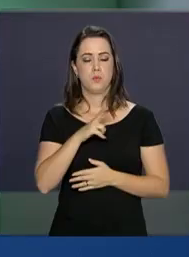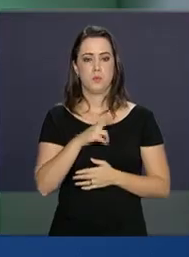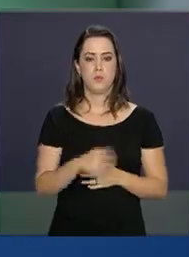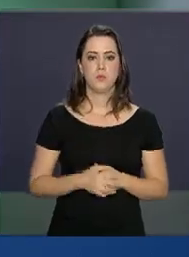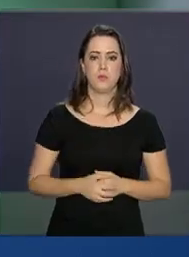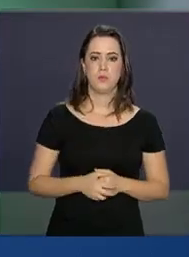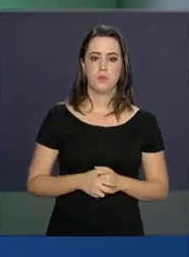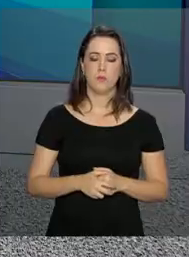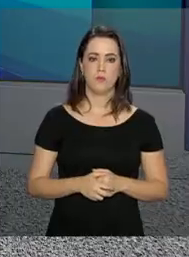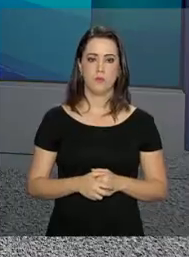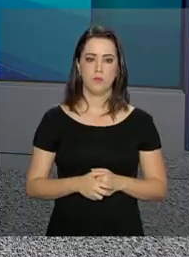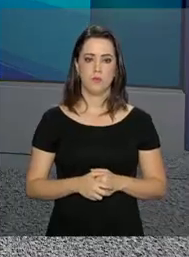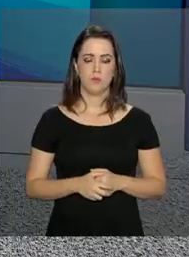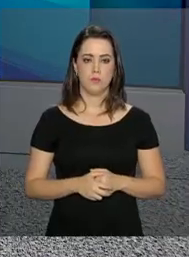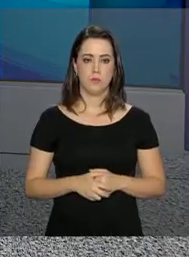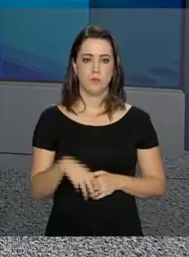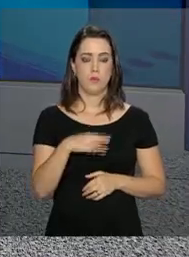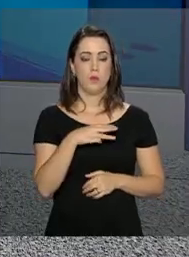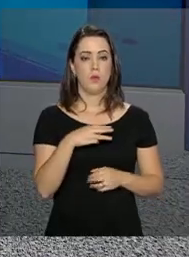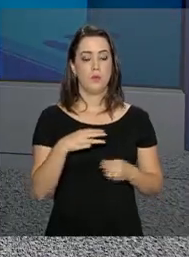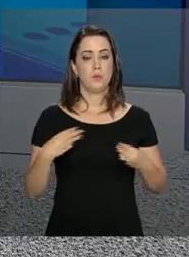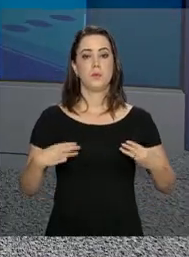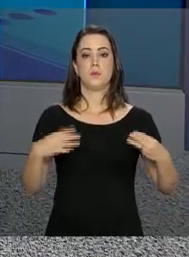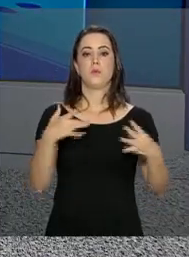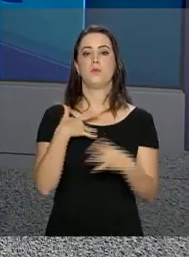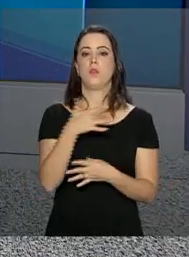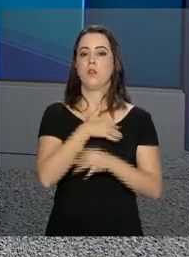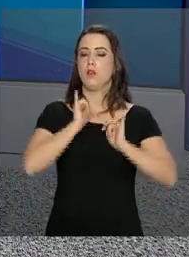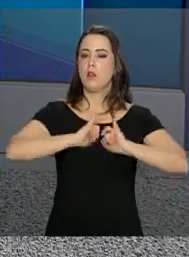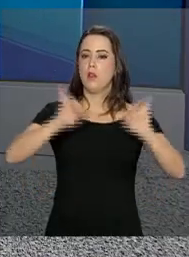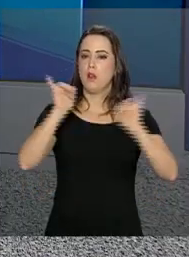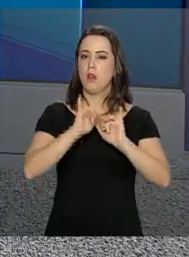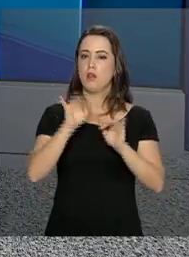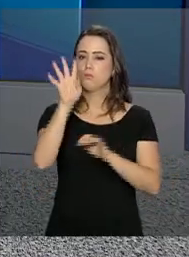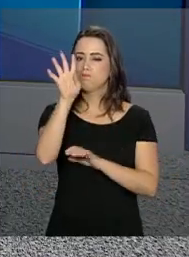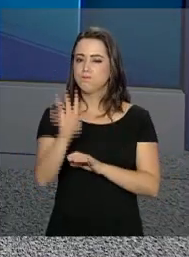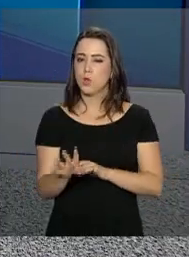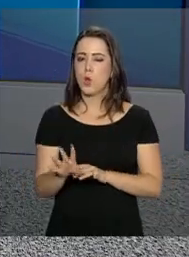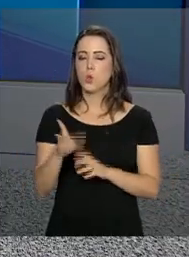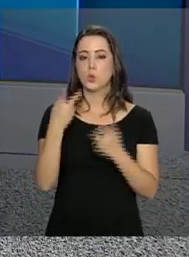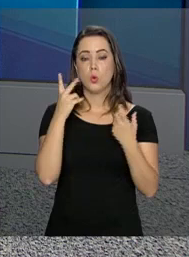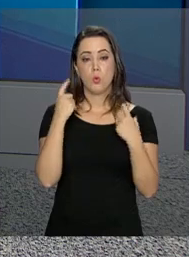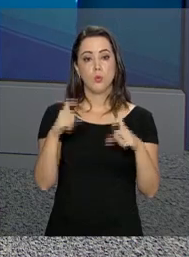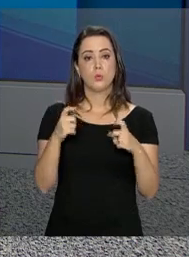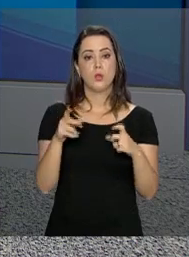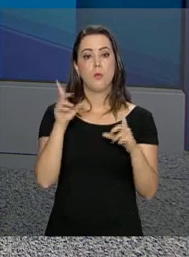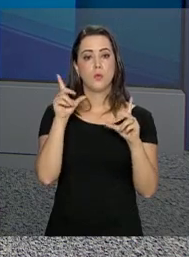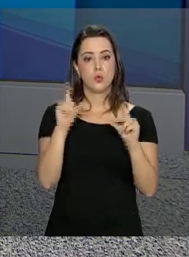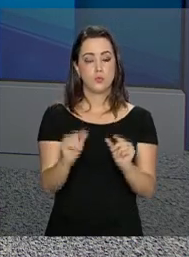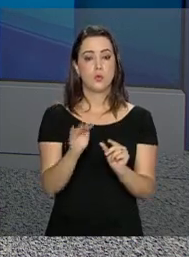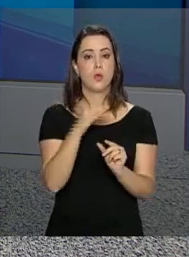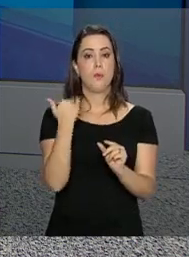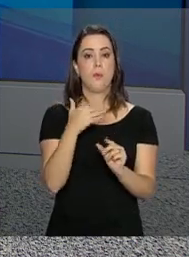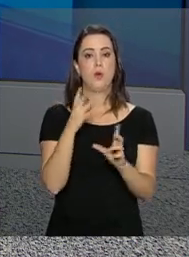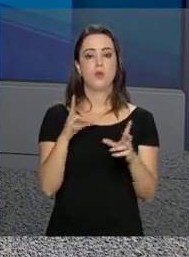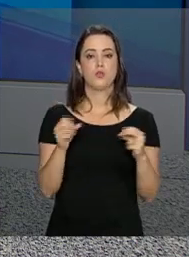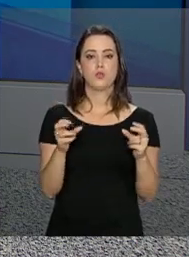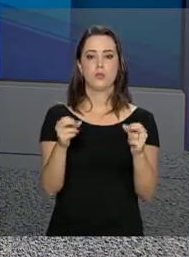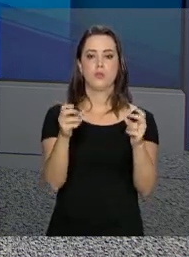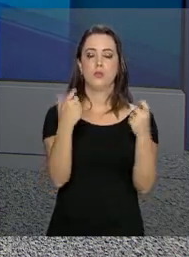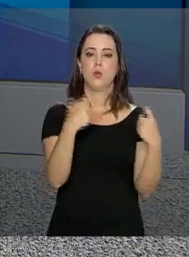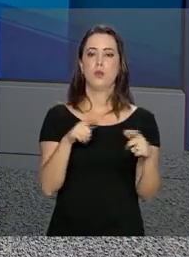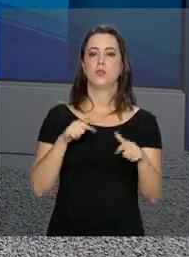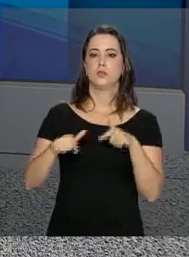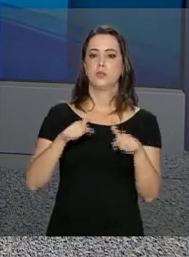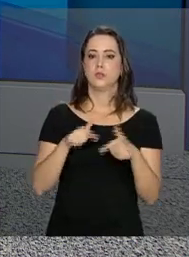privada o ministério da saúde lançou um atlas com ações que podem reduzir a morte por câncer em ambientes de trabalho